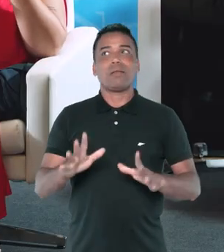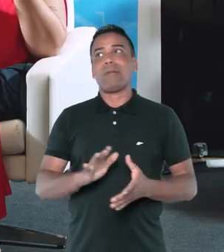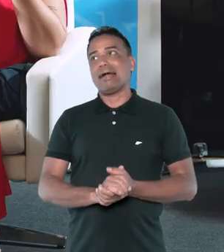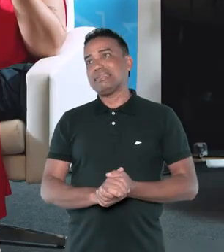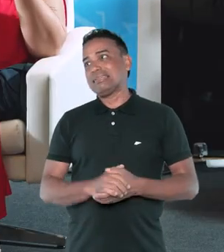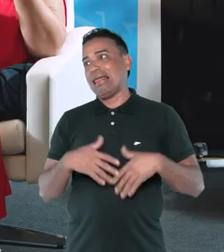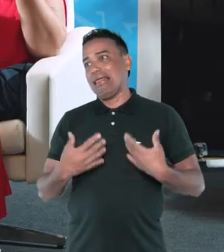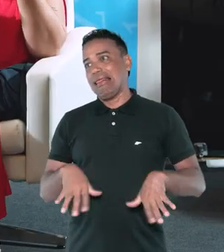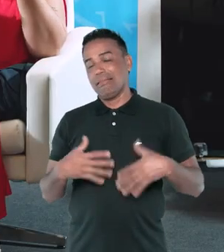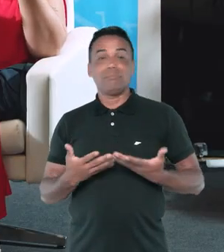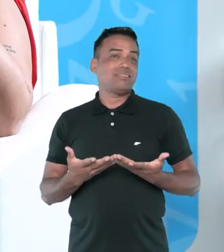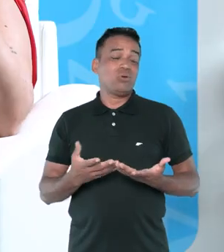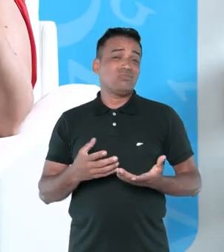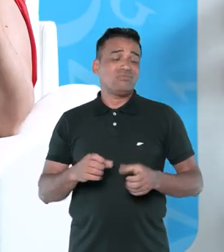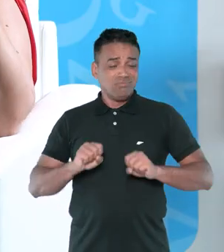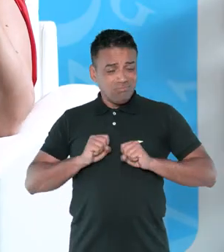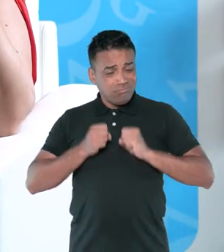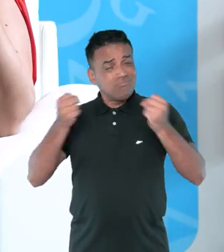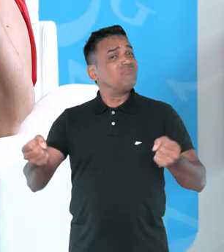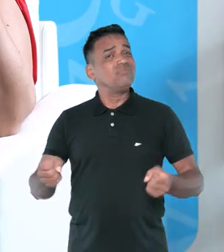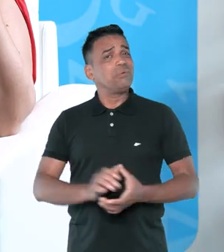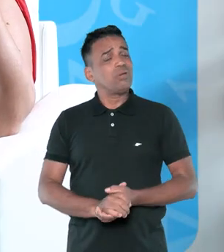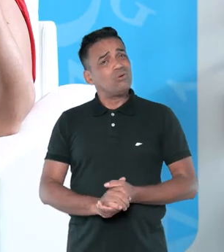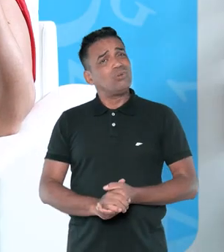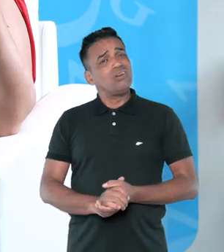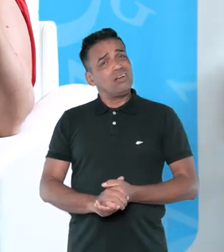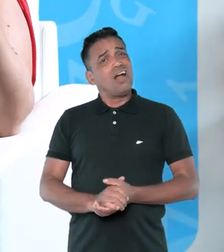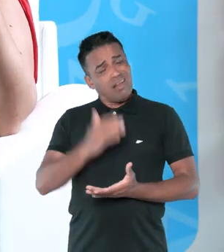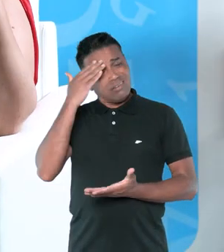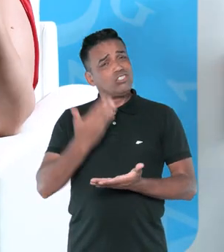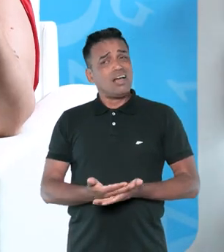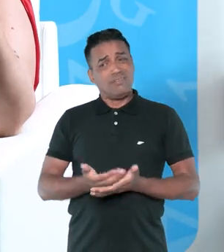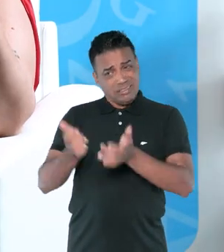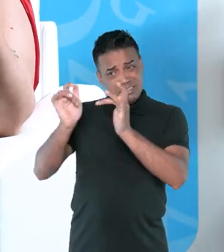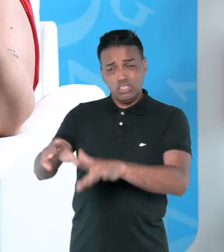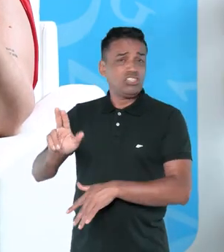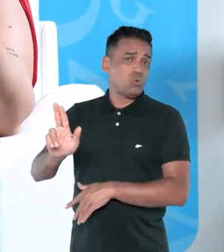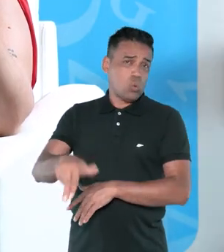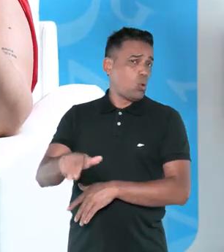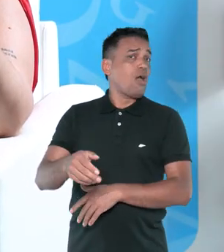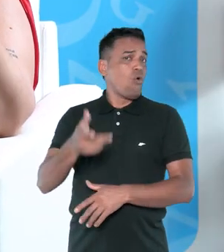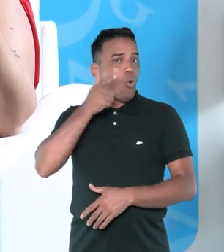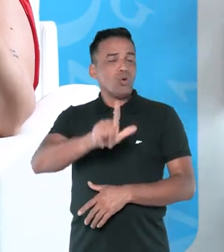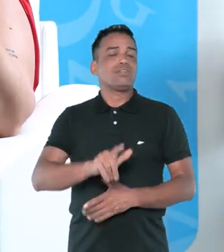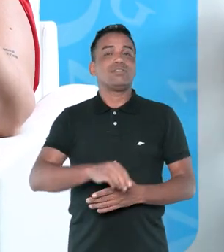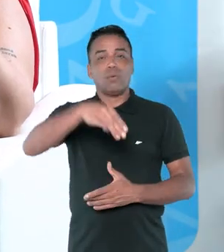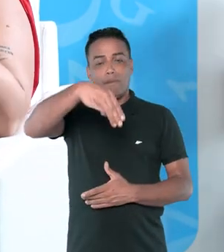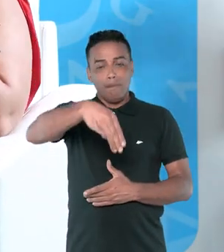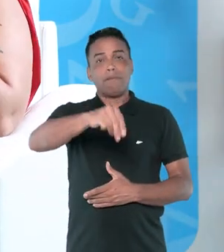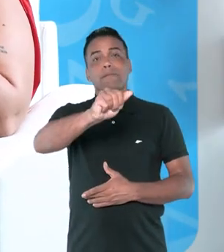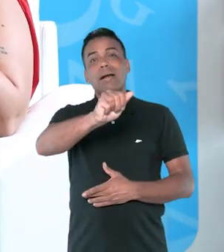dramático. Mas eu estava arrasada mesmo, porque eu tinha uma convicção. Eu não consegui desistir e eu tinha uma convicção que eu ia conseguir. Aí, Maria Júlia me